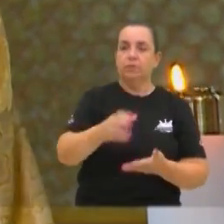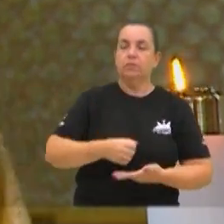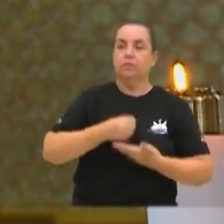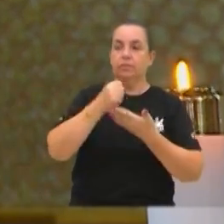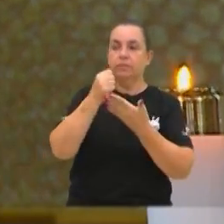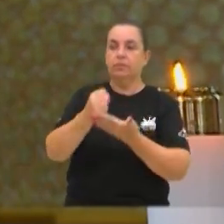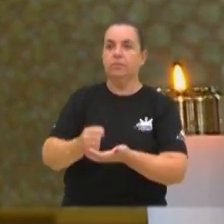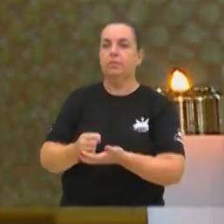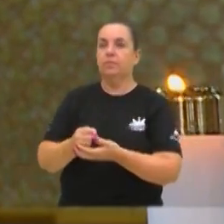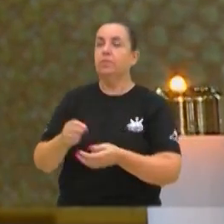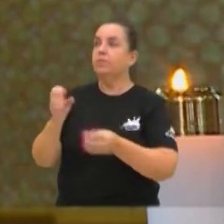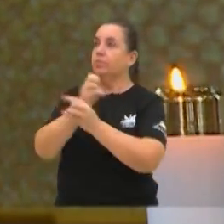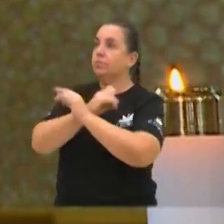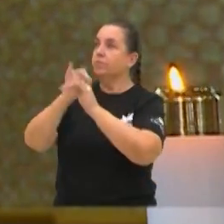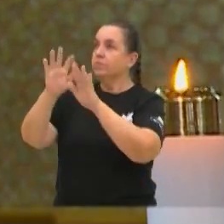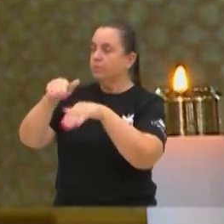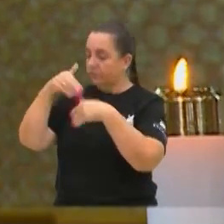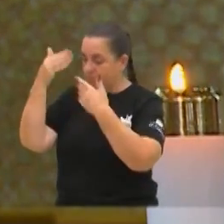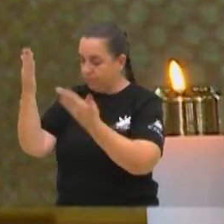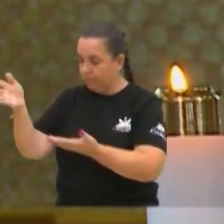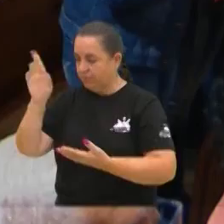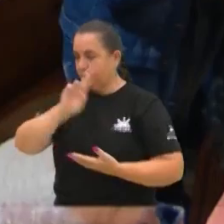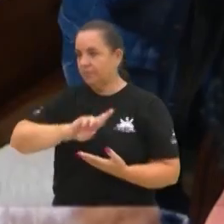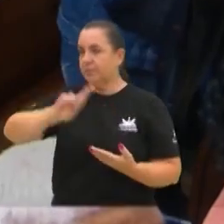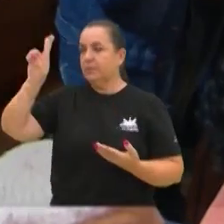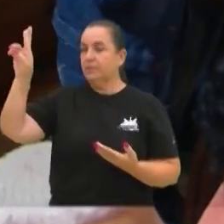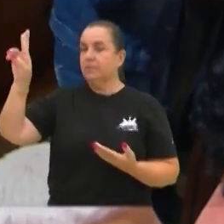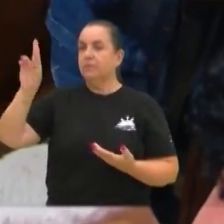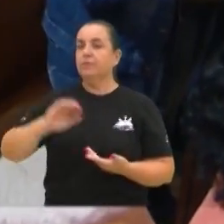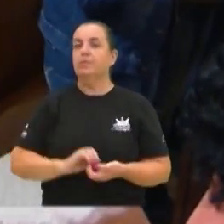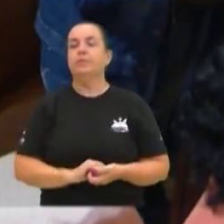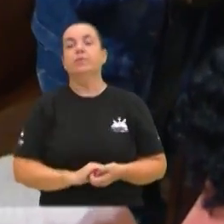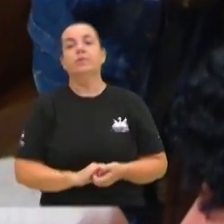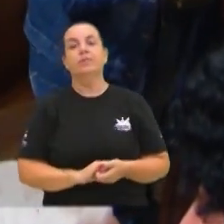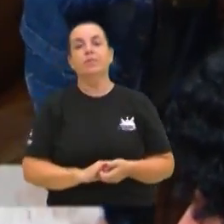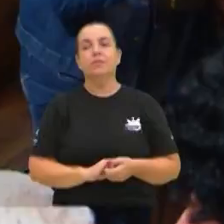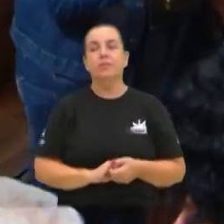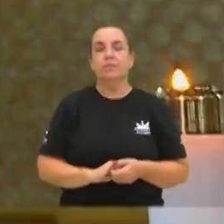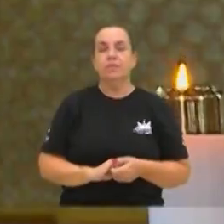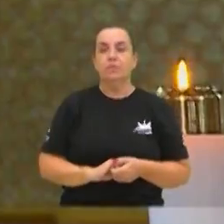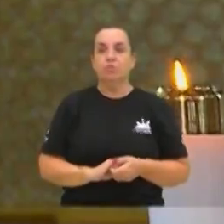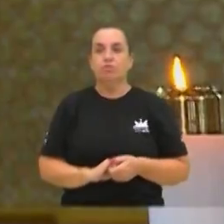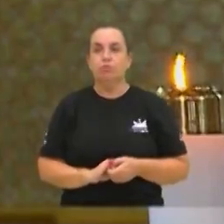Palavra da salvação. Glória a vós,